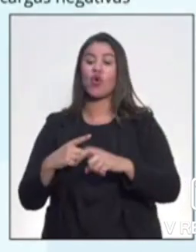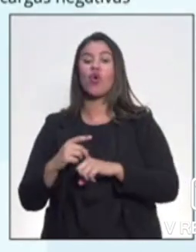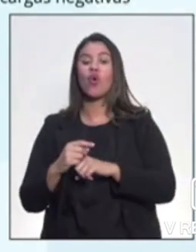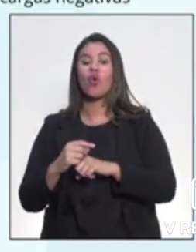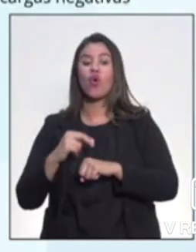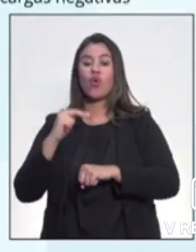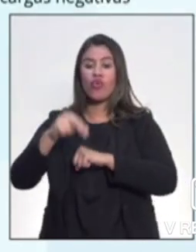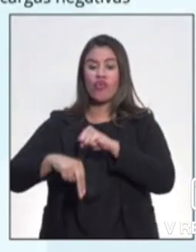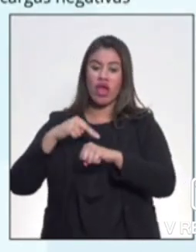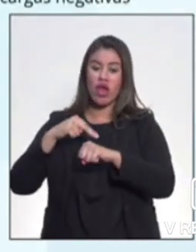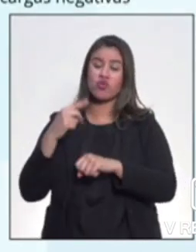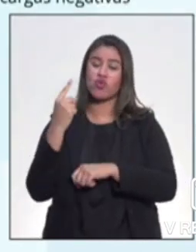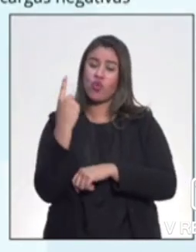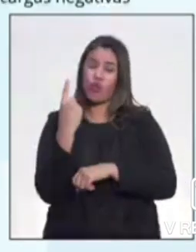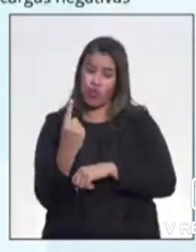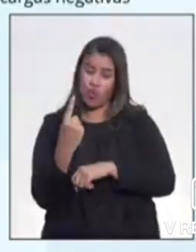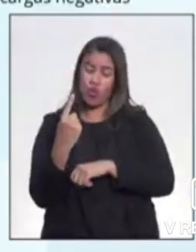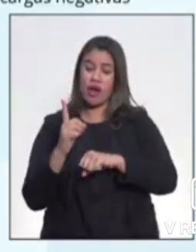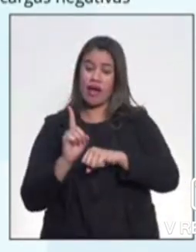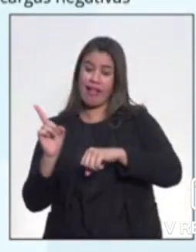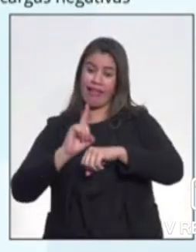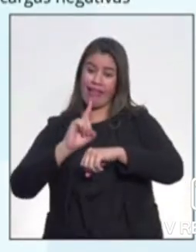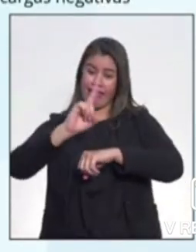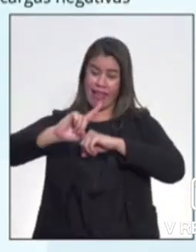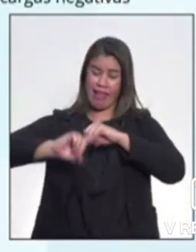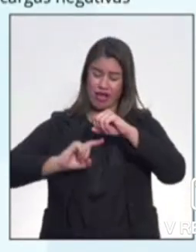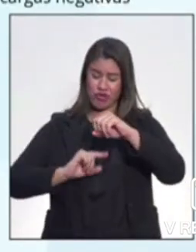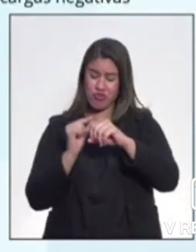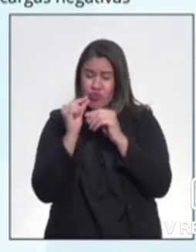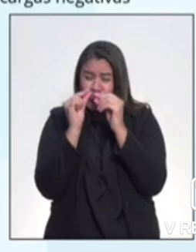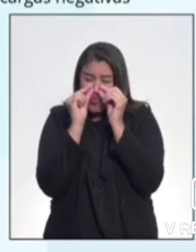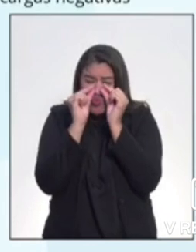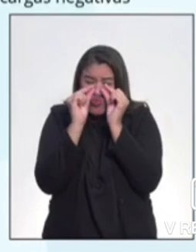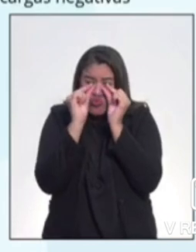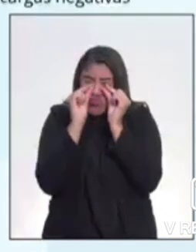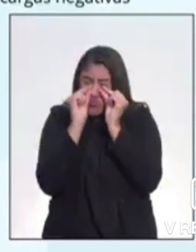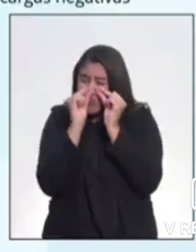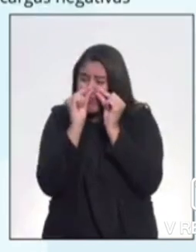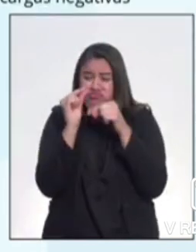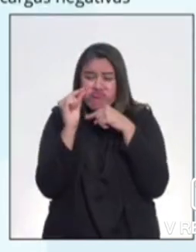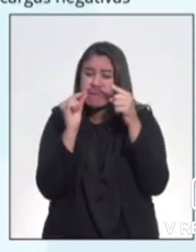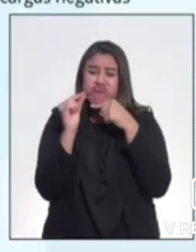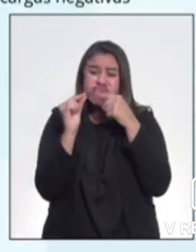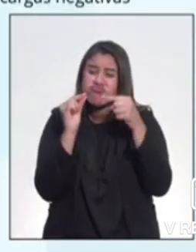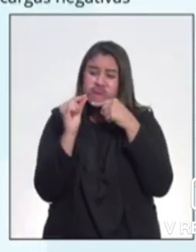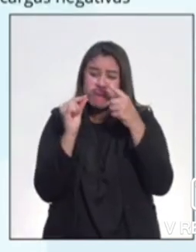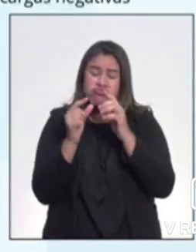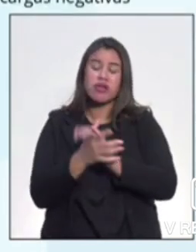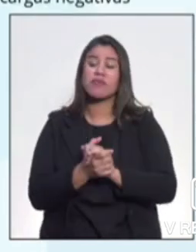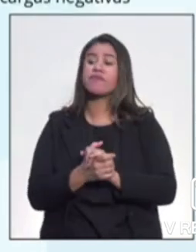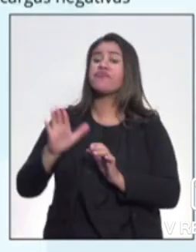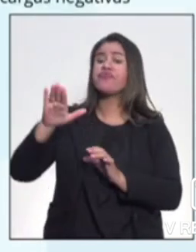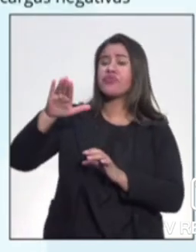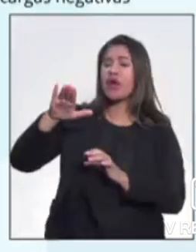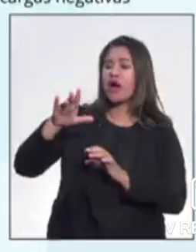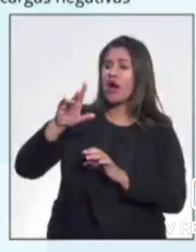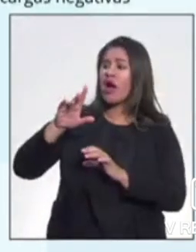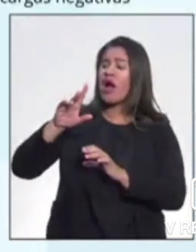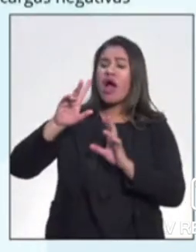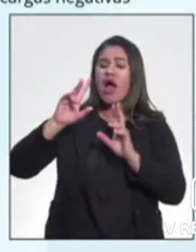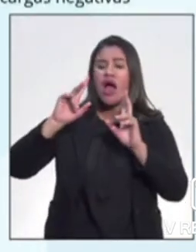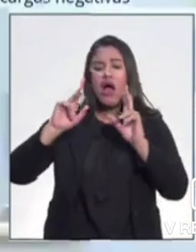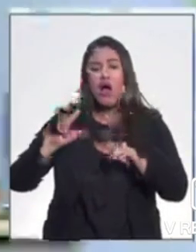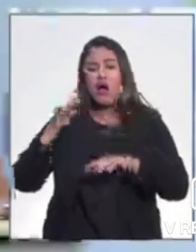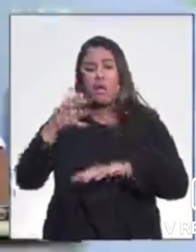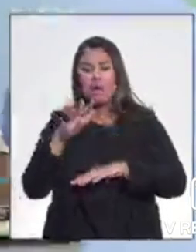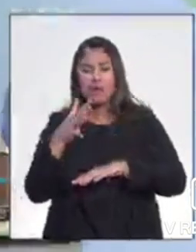elétron, como é muito pequeno, a gente acaba desprezando, a gente não acaba colocando na simbologia. Ô, Pro, é como se fosse mais ou menos assim,